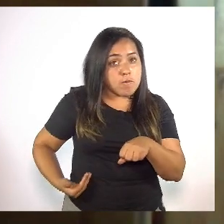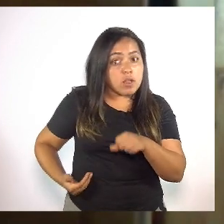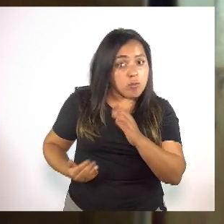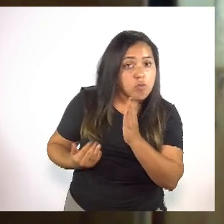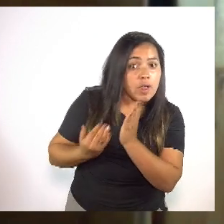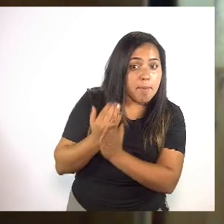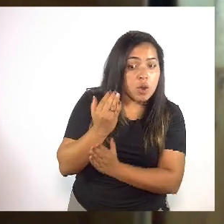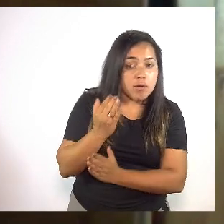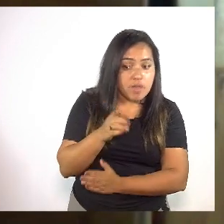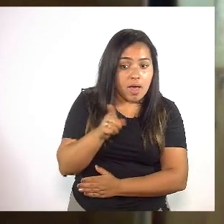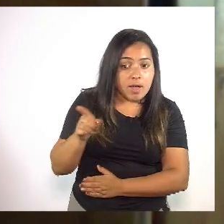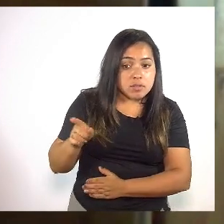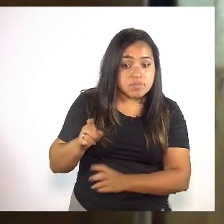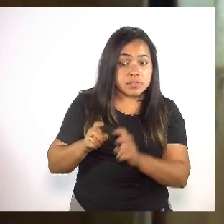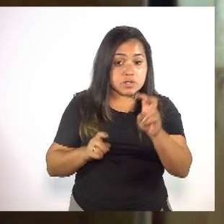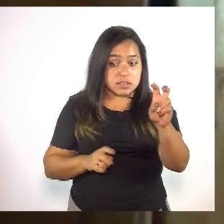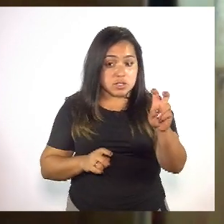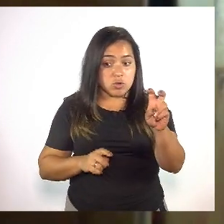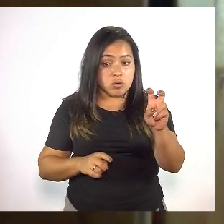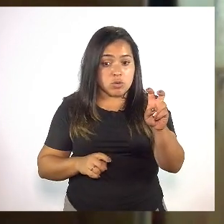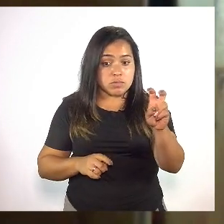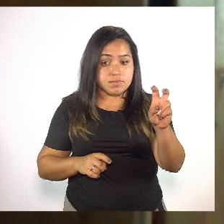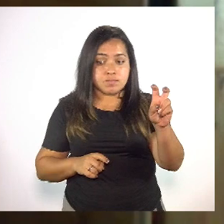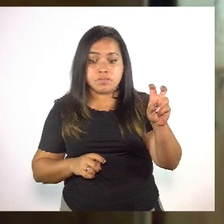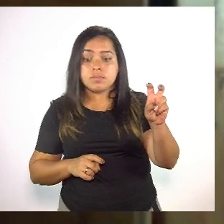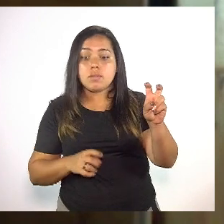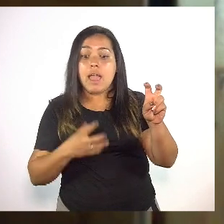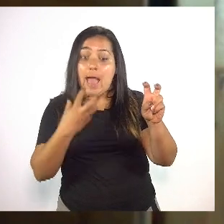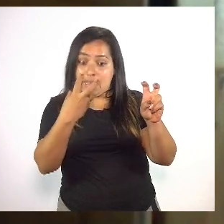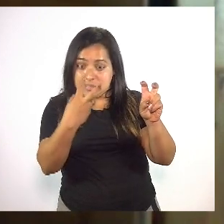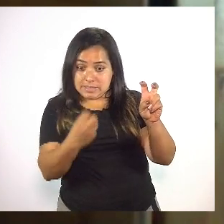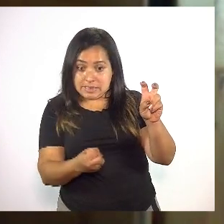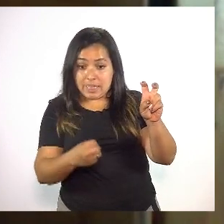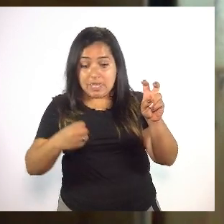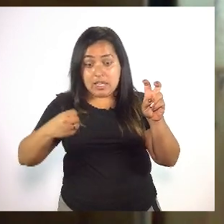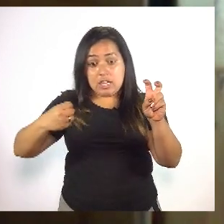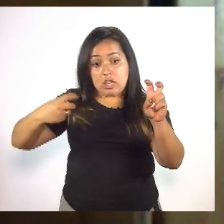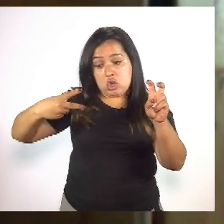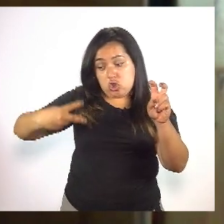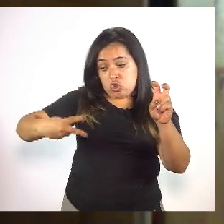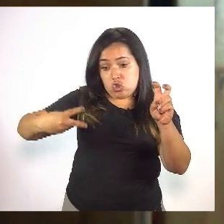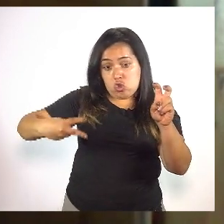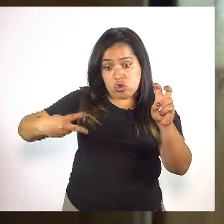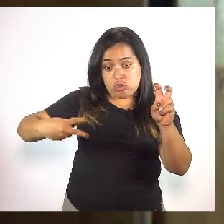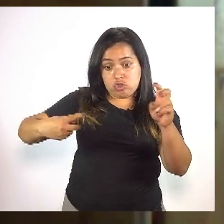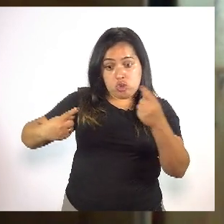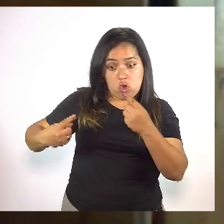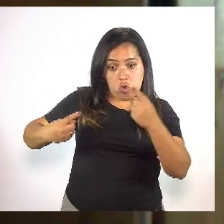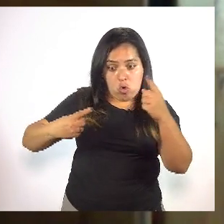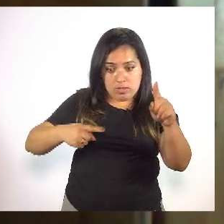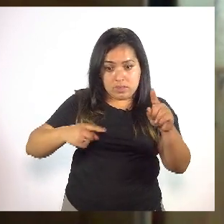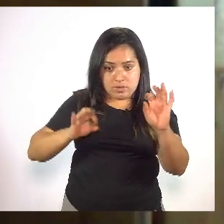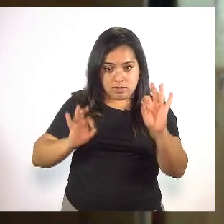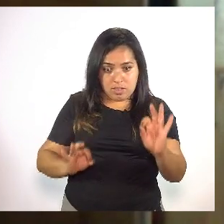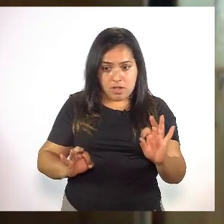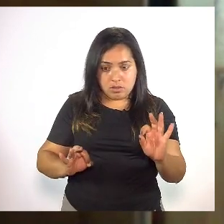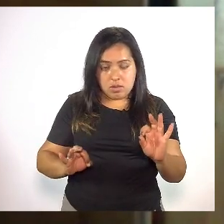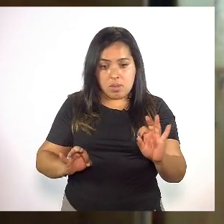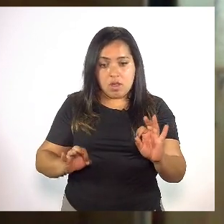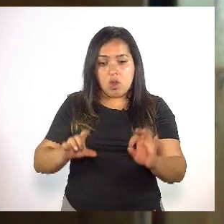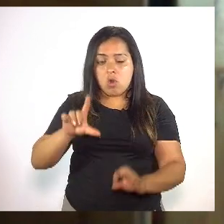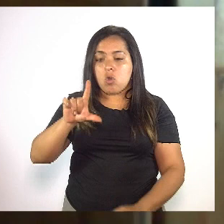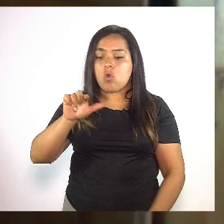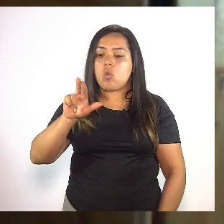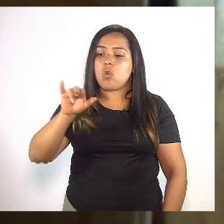aprovadas com 5 votos favoráveis e 2 contrários. Do deputado